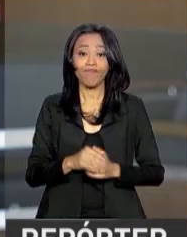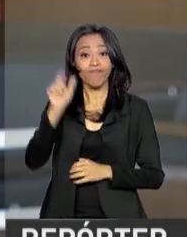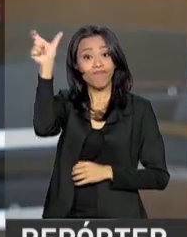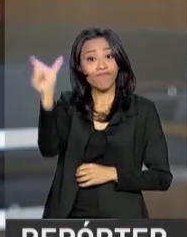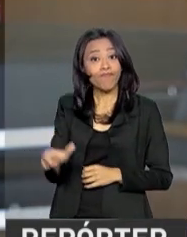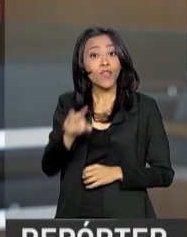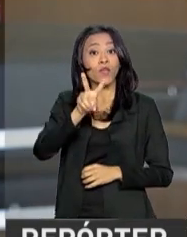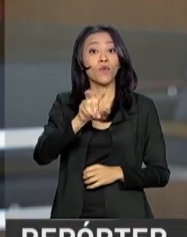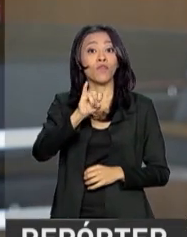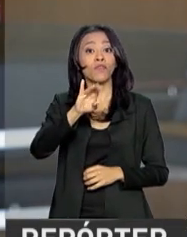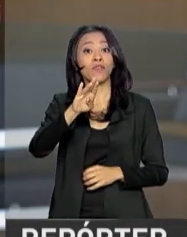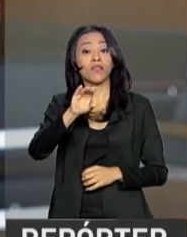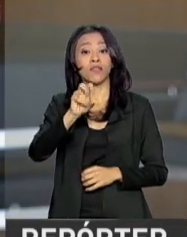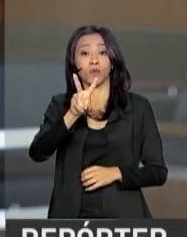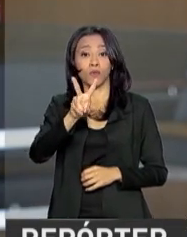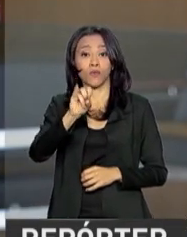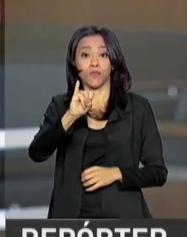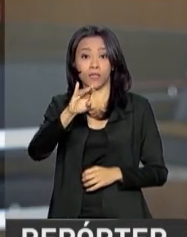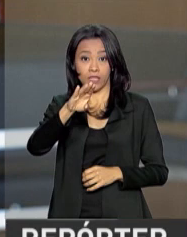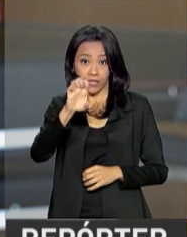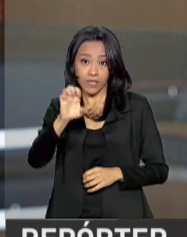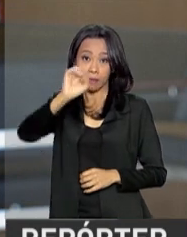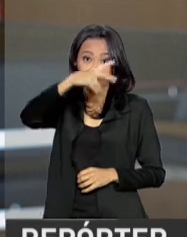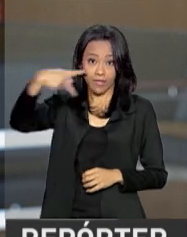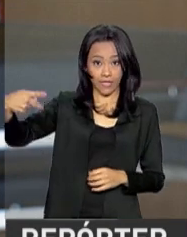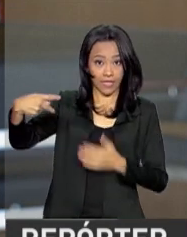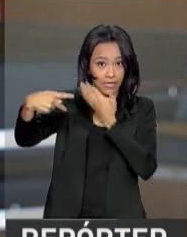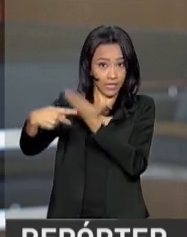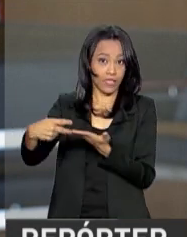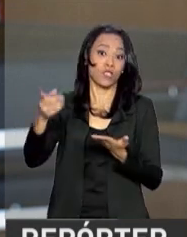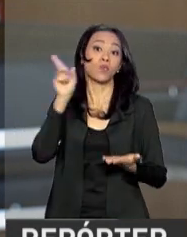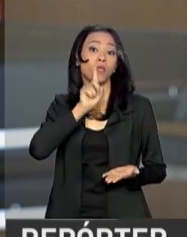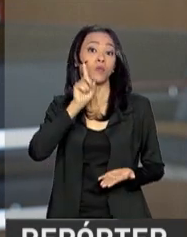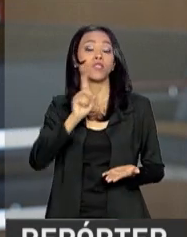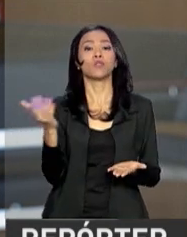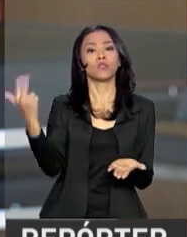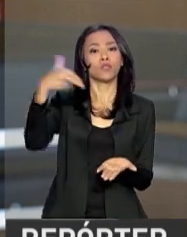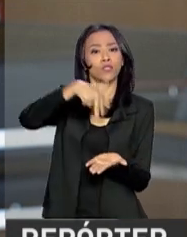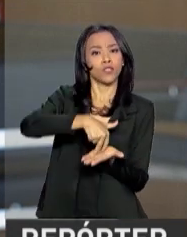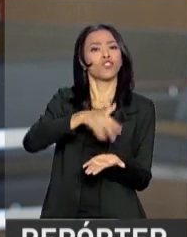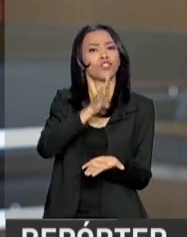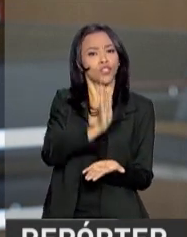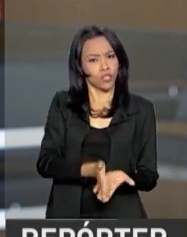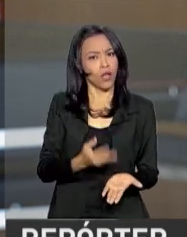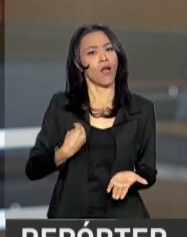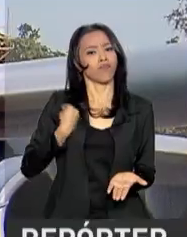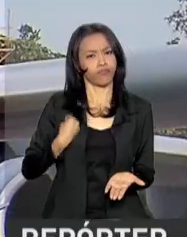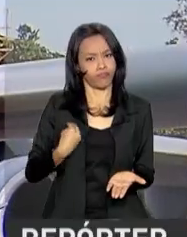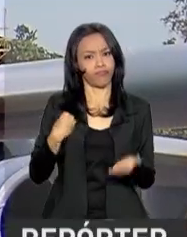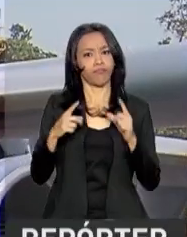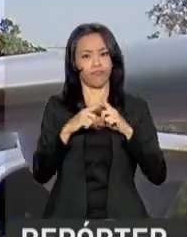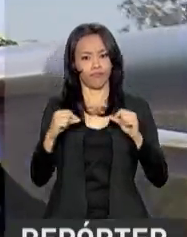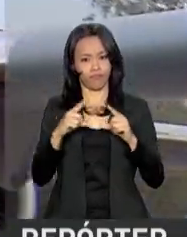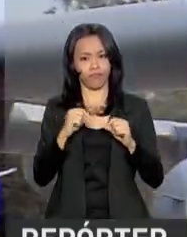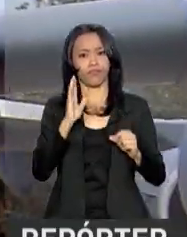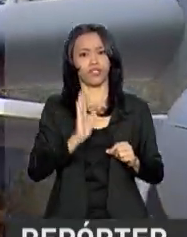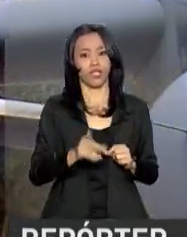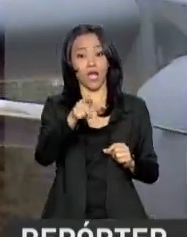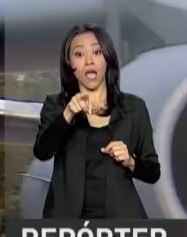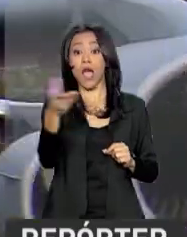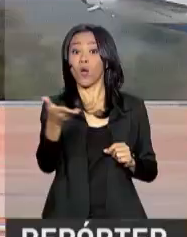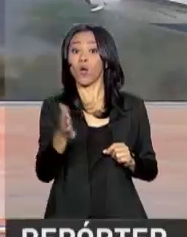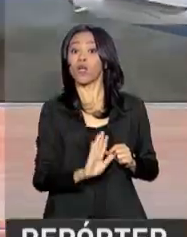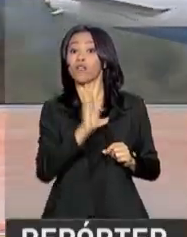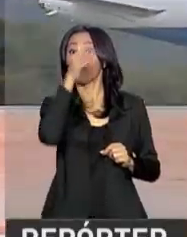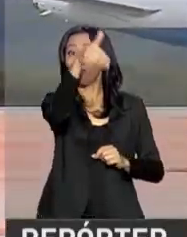norte americano mike pence ele desembarcou em brasília há pouco tempo chegou na base aérea de brasília e de lá ele seguiu para um hotel onde ele